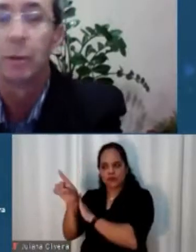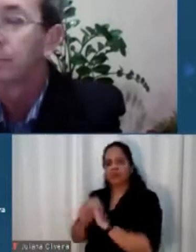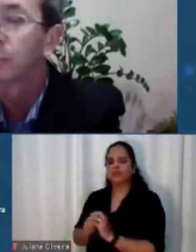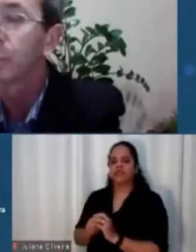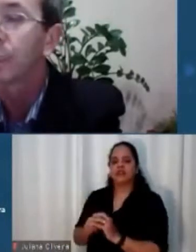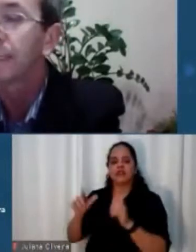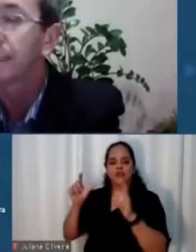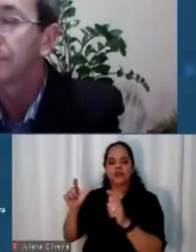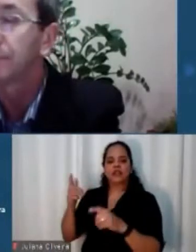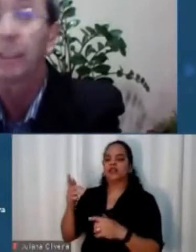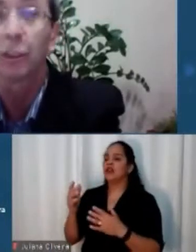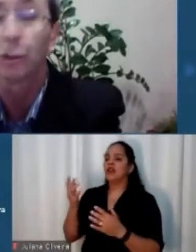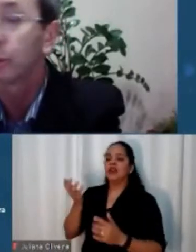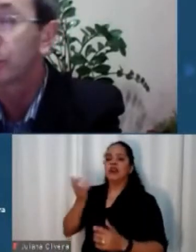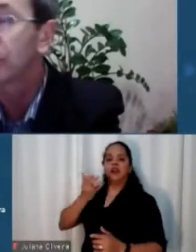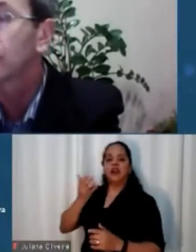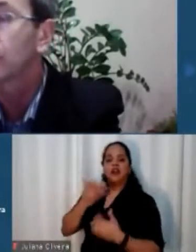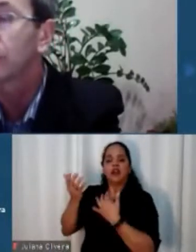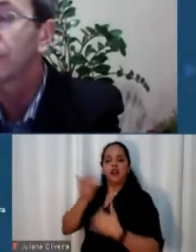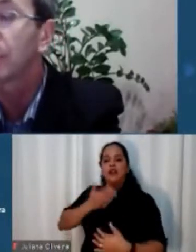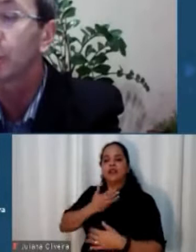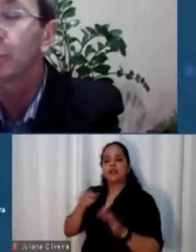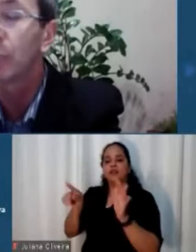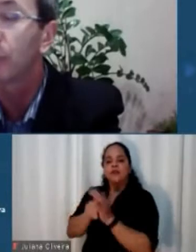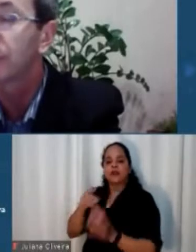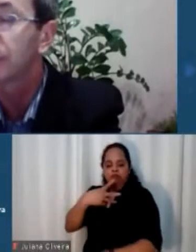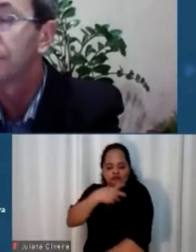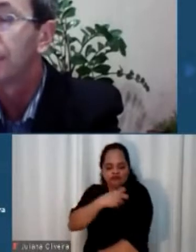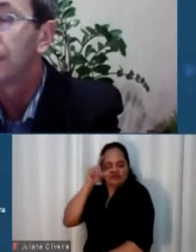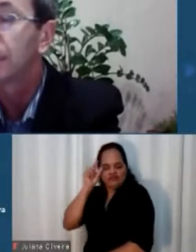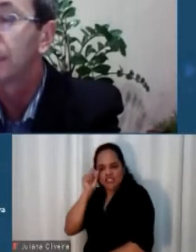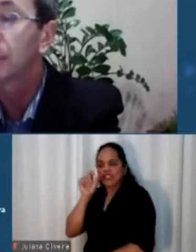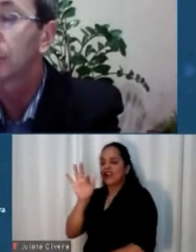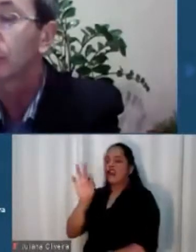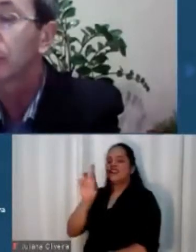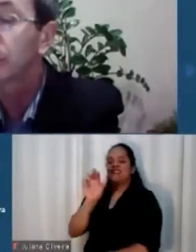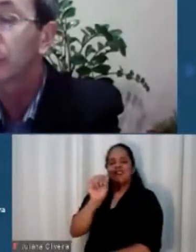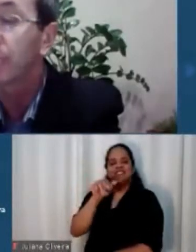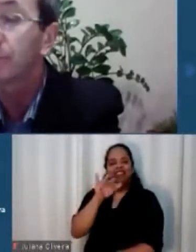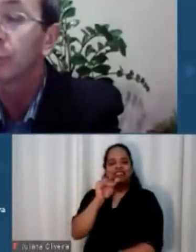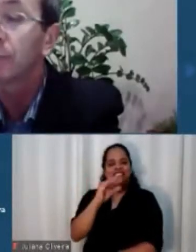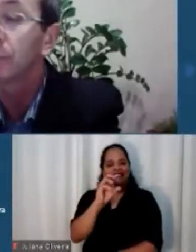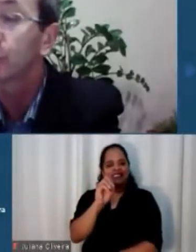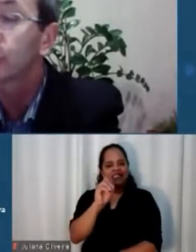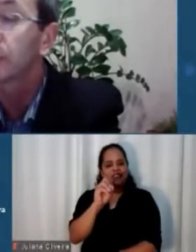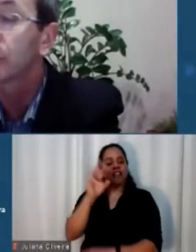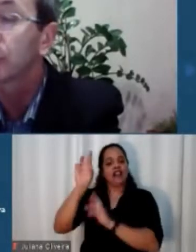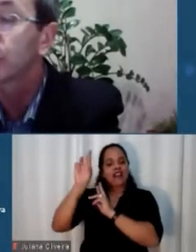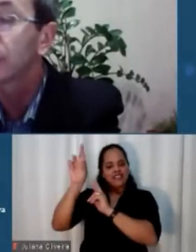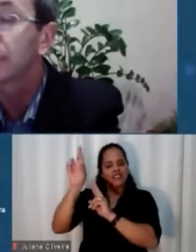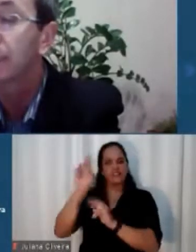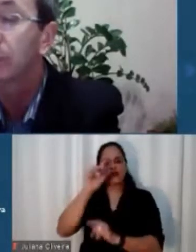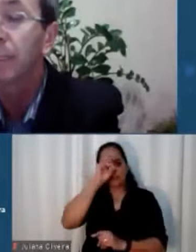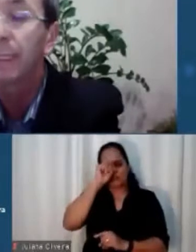colega anestesiologista, Dr. Francisco Alves, que é anestesiologista-chefe do serviço do Hospital São Judas Tadeu, em